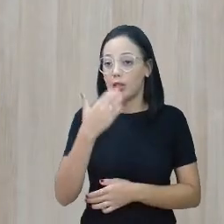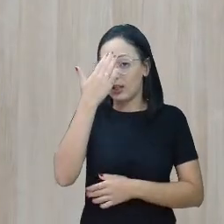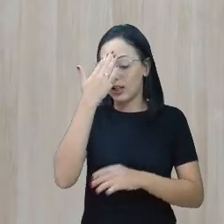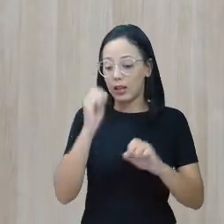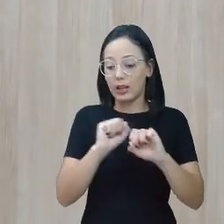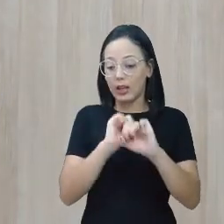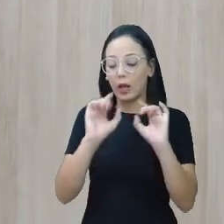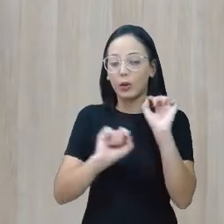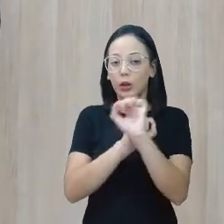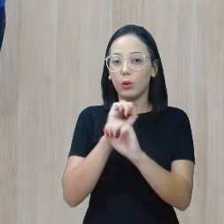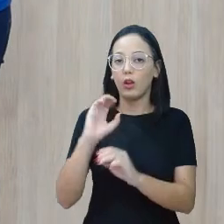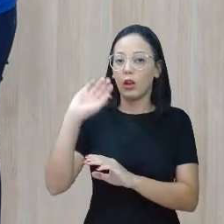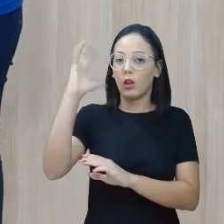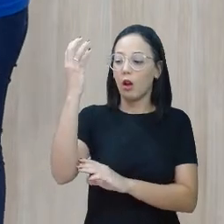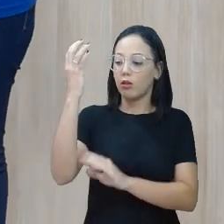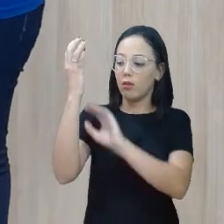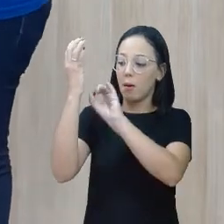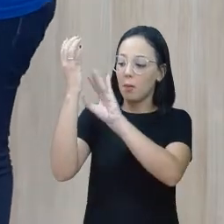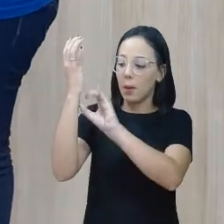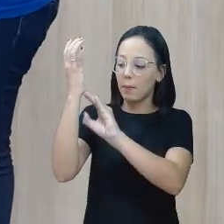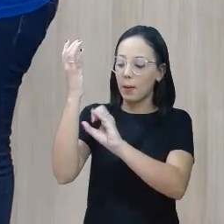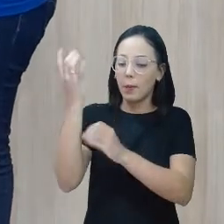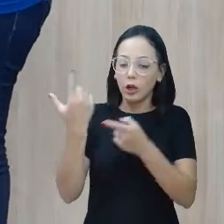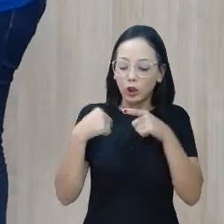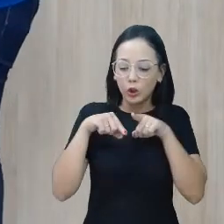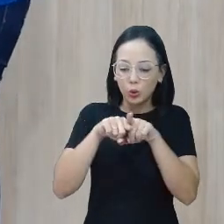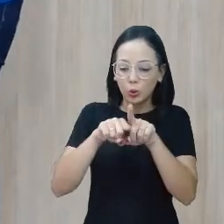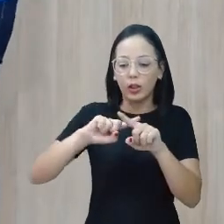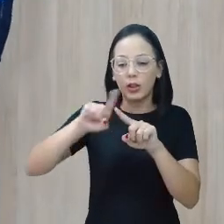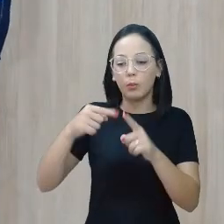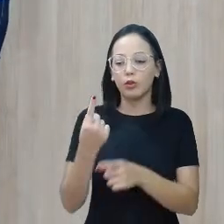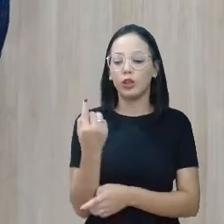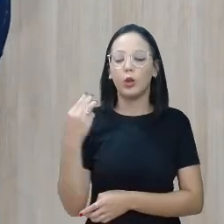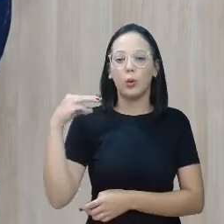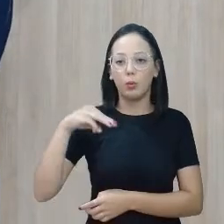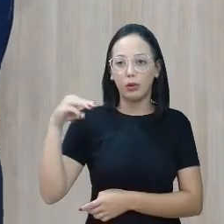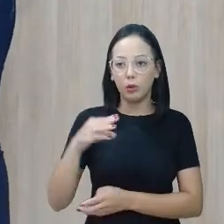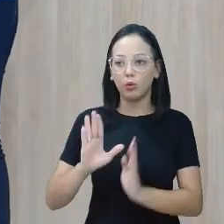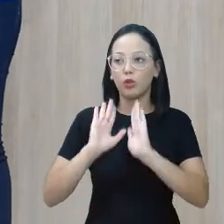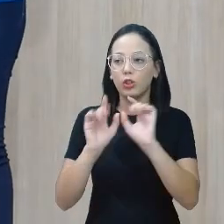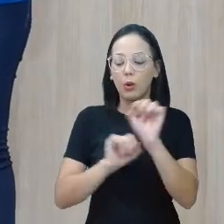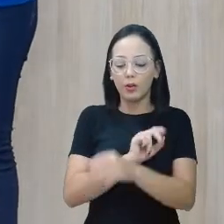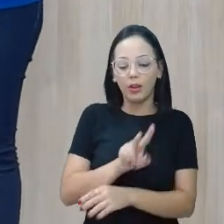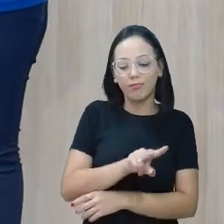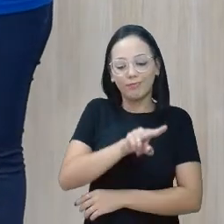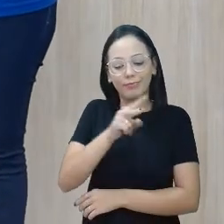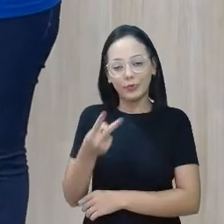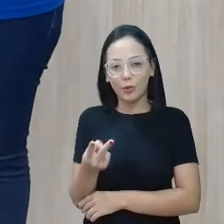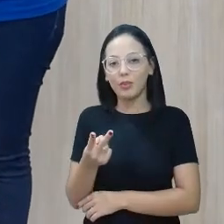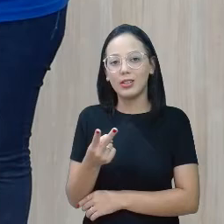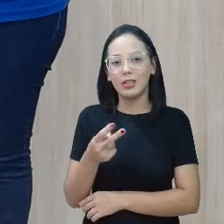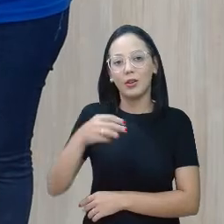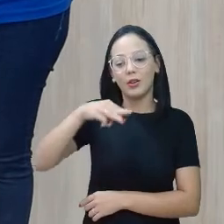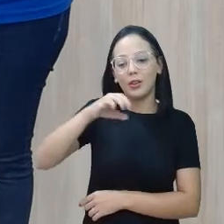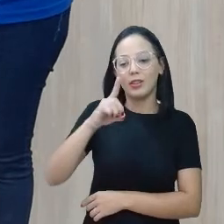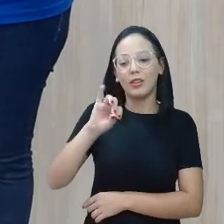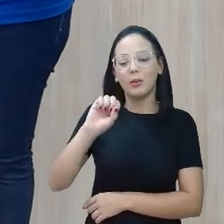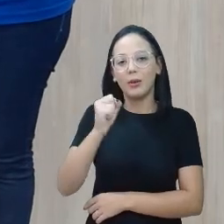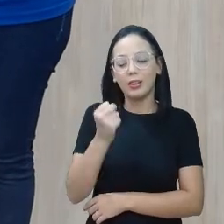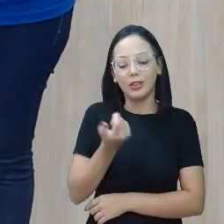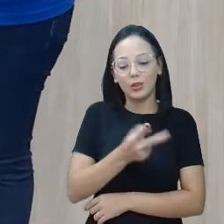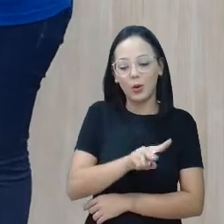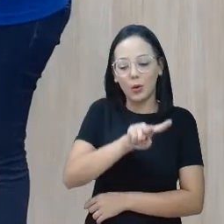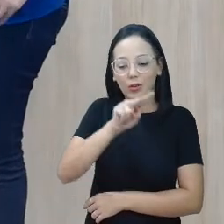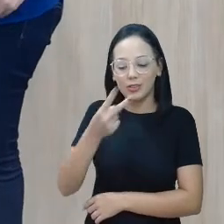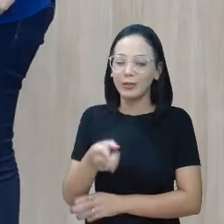que essas luzinhas vão piscar juntas depois de 1 minuto, né? Olha aí já a conversão de medidas acontecendo, né? A gente está trabalhando um